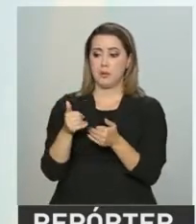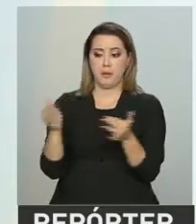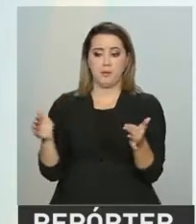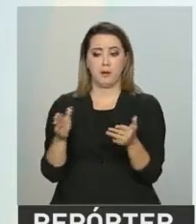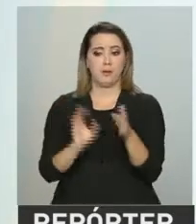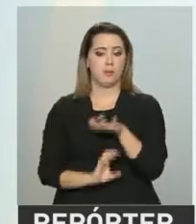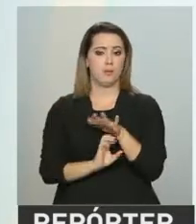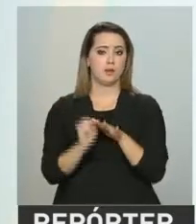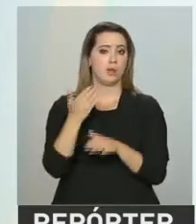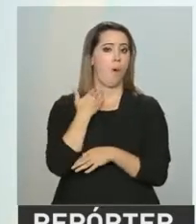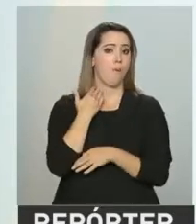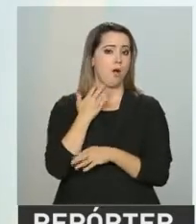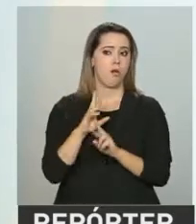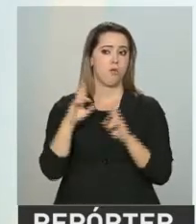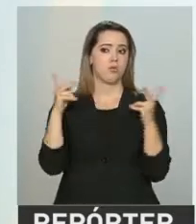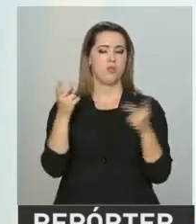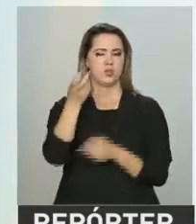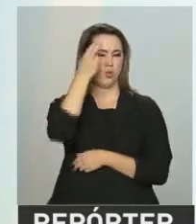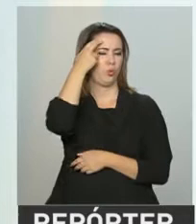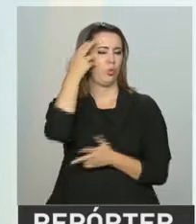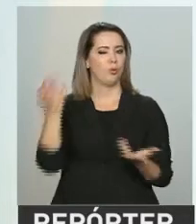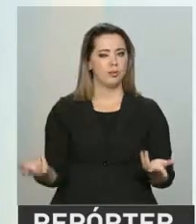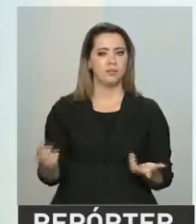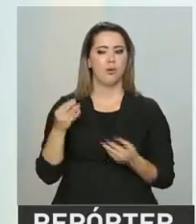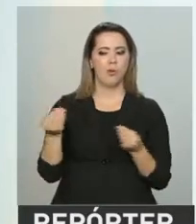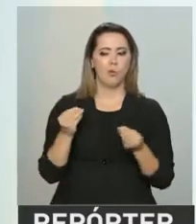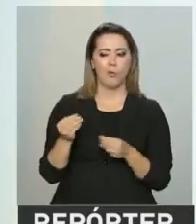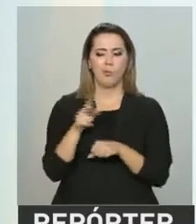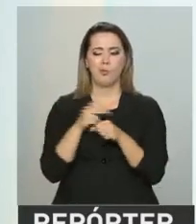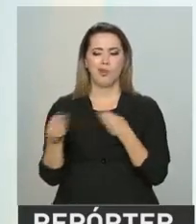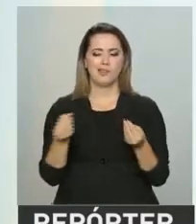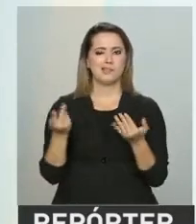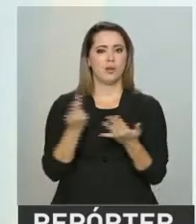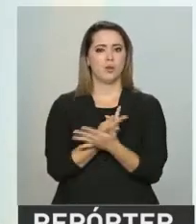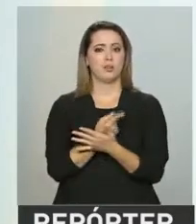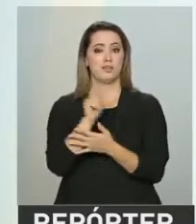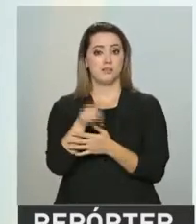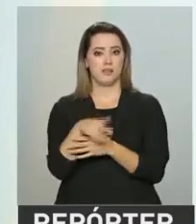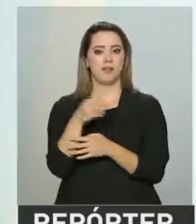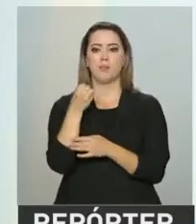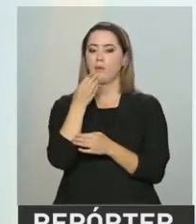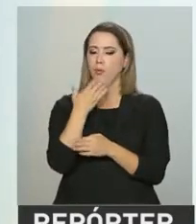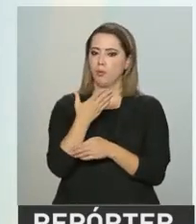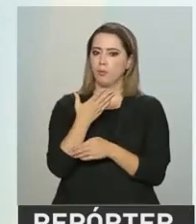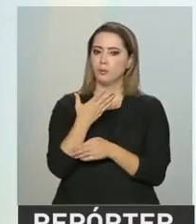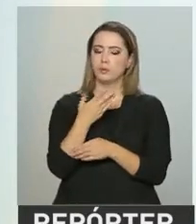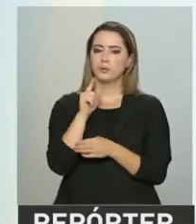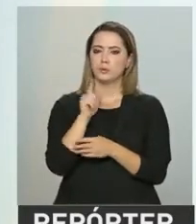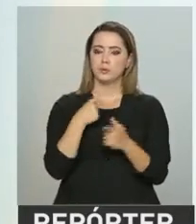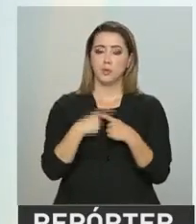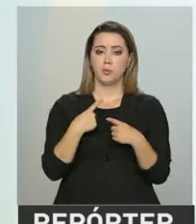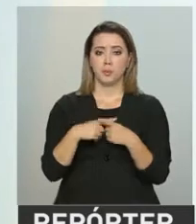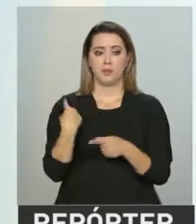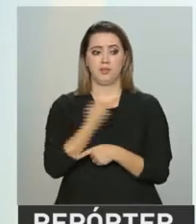empresa ou para abrir uma conta em banco, tem uma cultura diferente, até você entender como outro país funciona. Esse tipo de iniciativa é essencial,